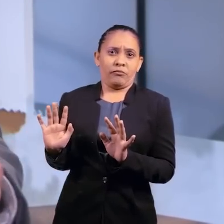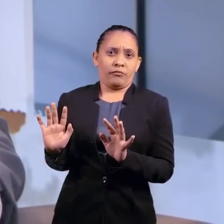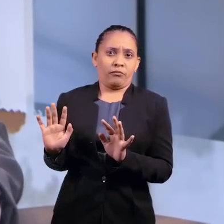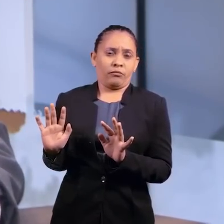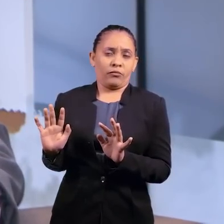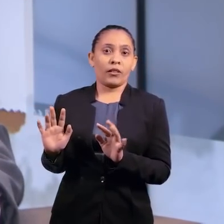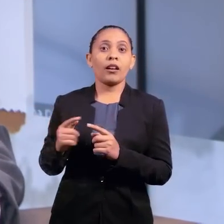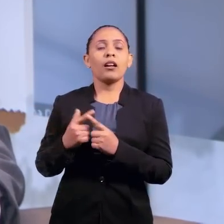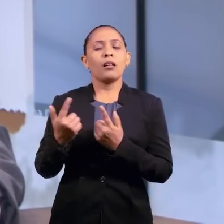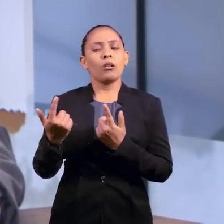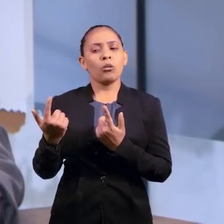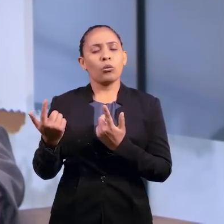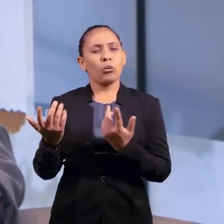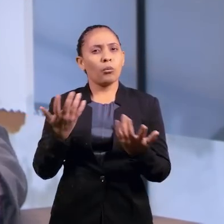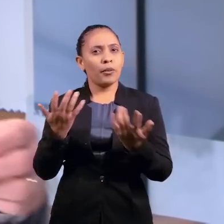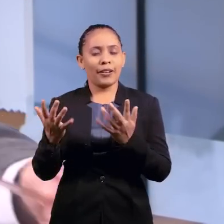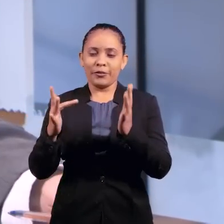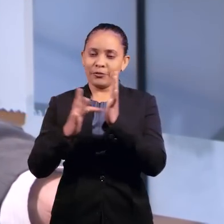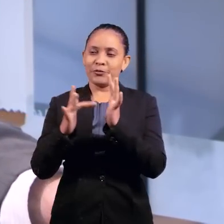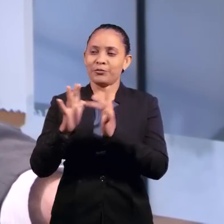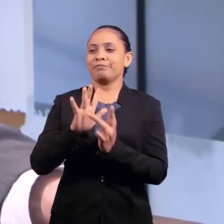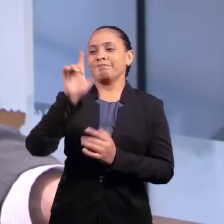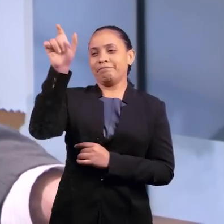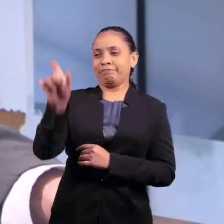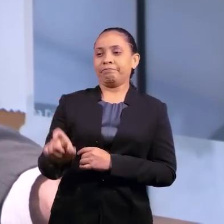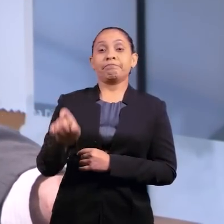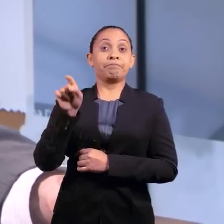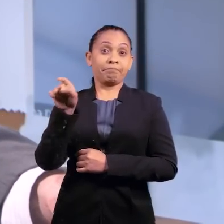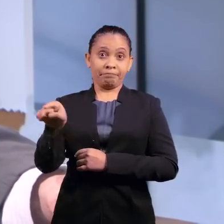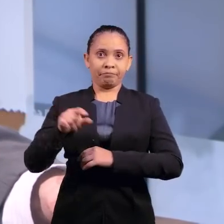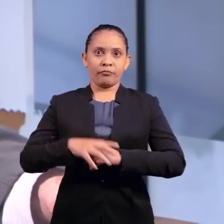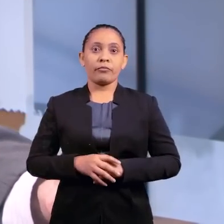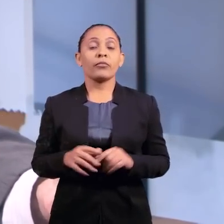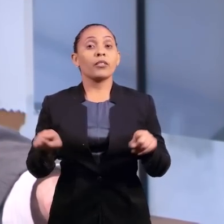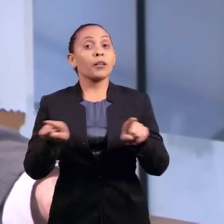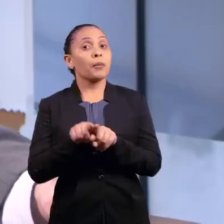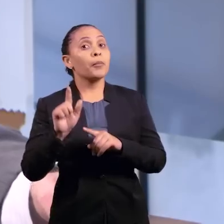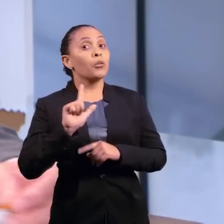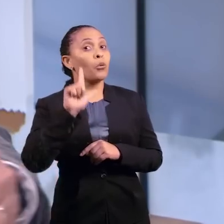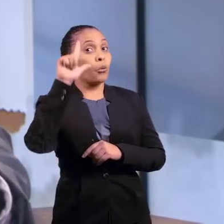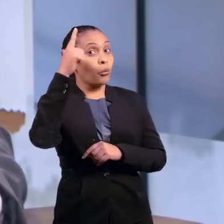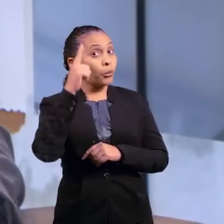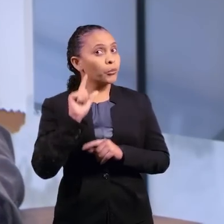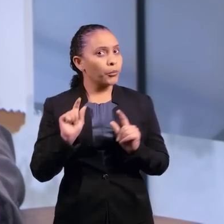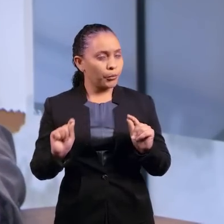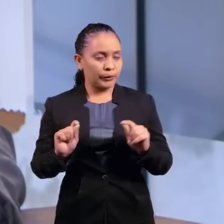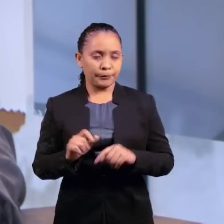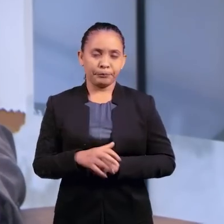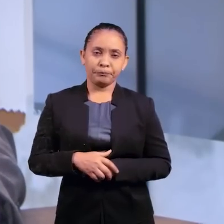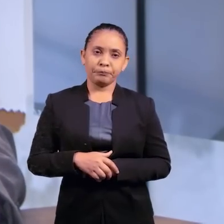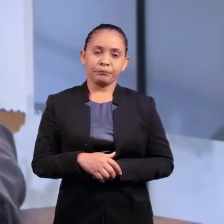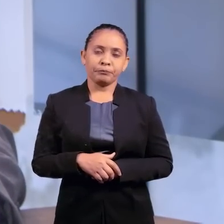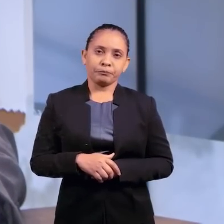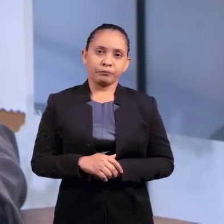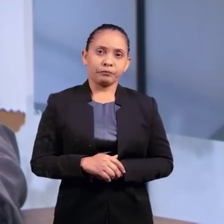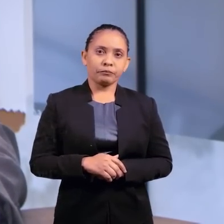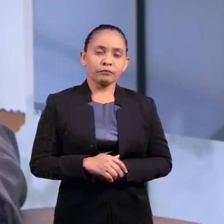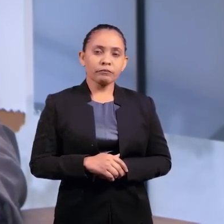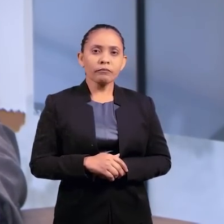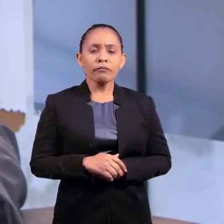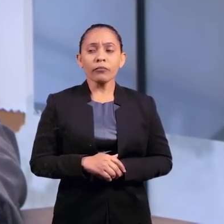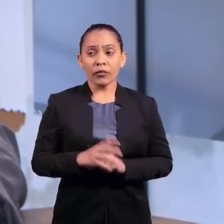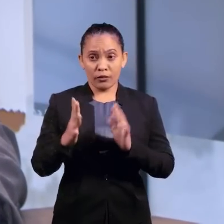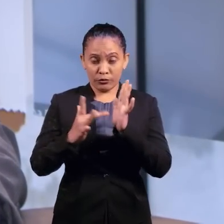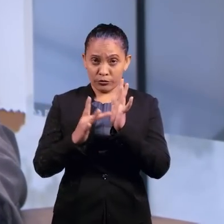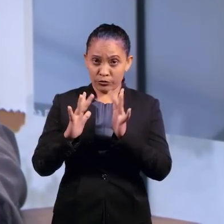era assim a aparência do Senhor Jesus. Num outro aspecto, também, ele